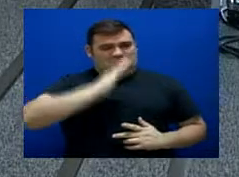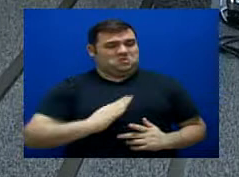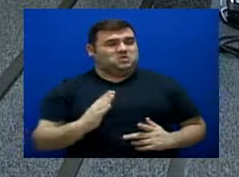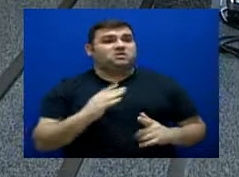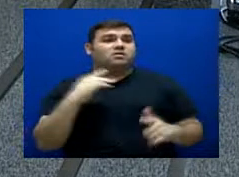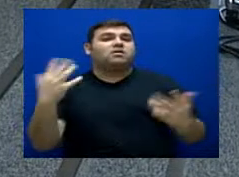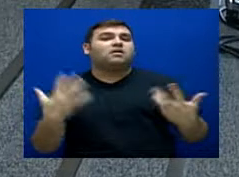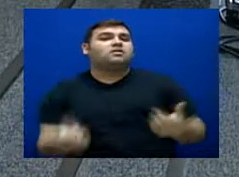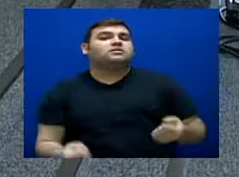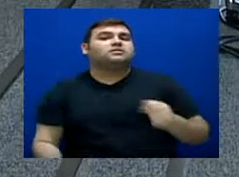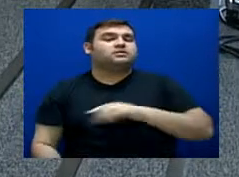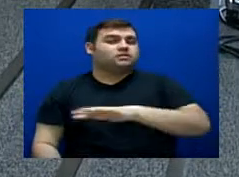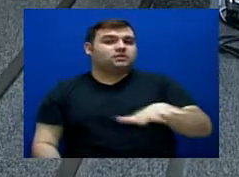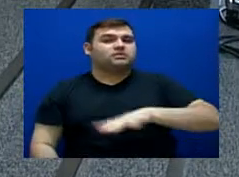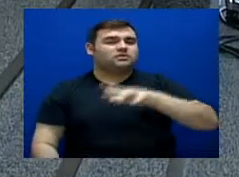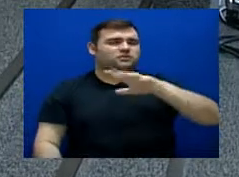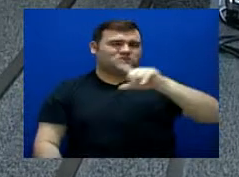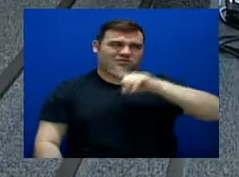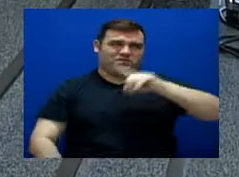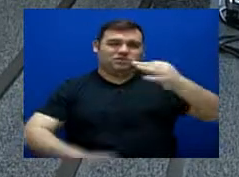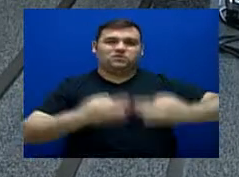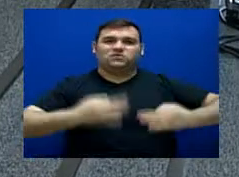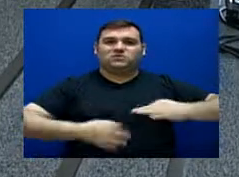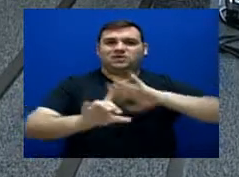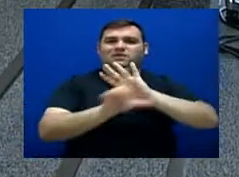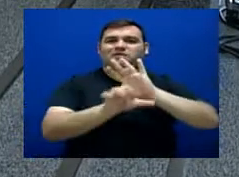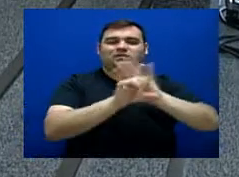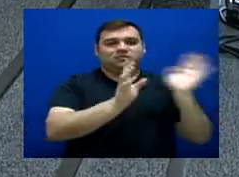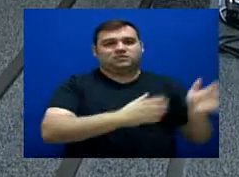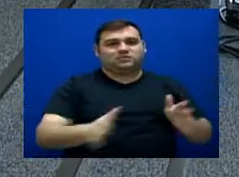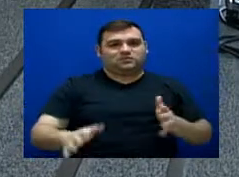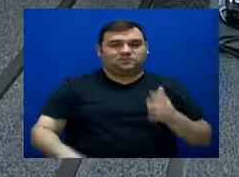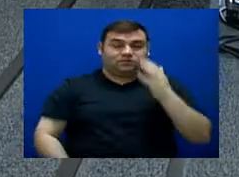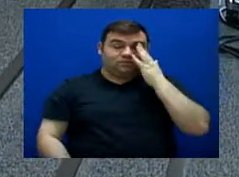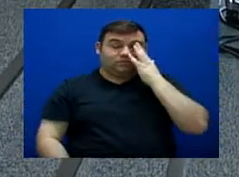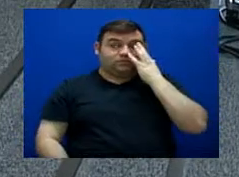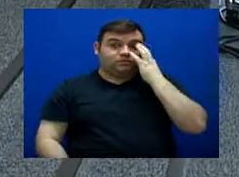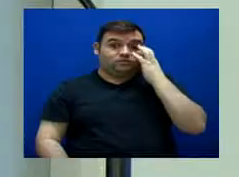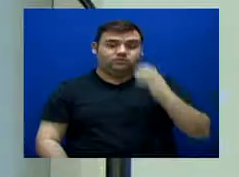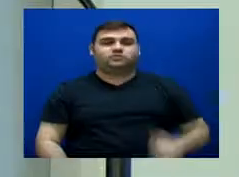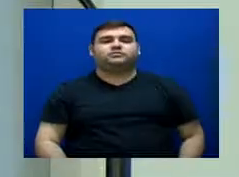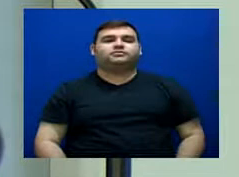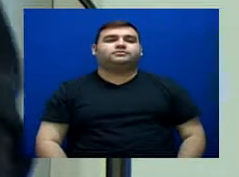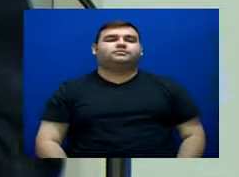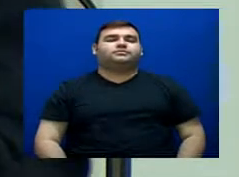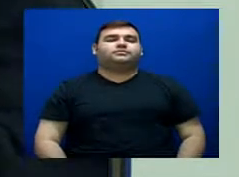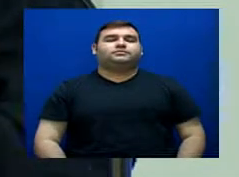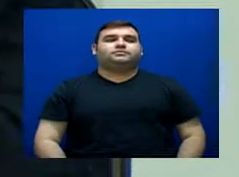termos de justiça, de lei e de organização.